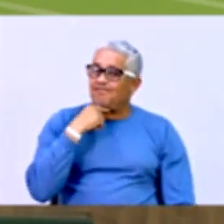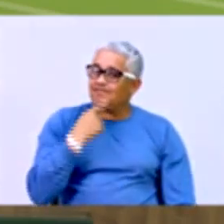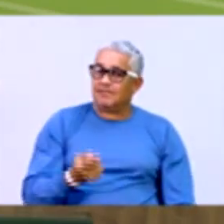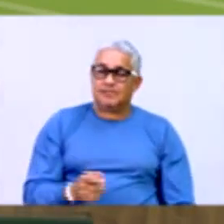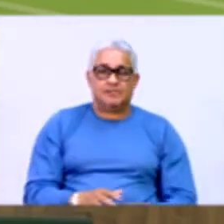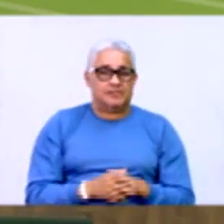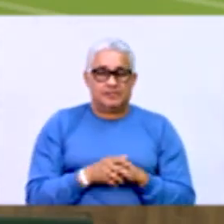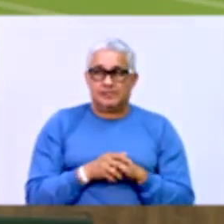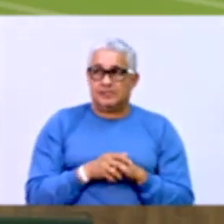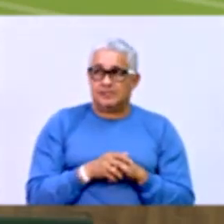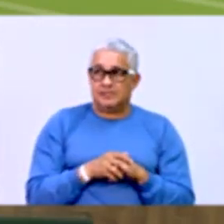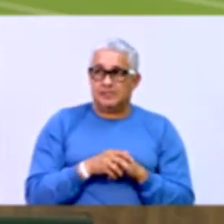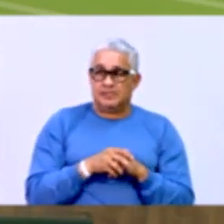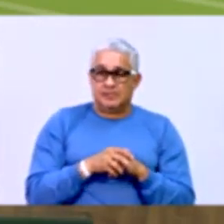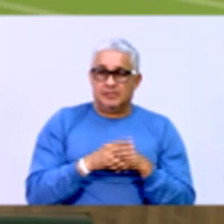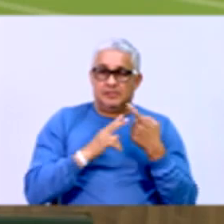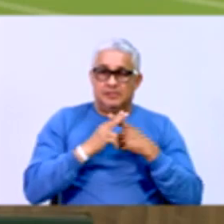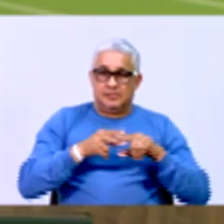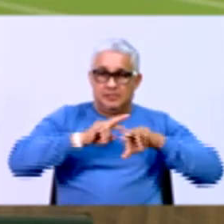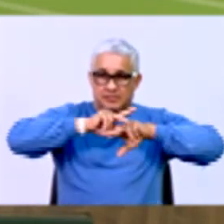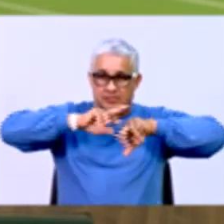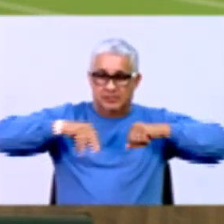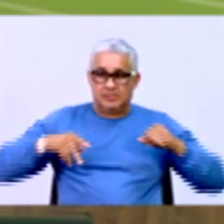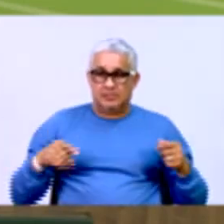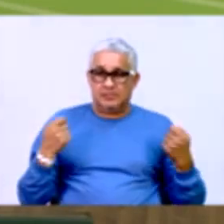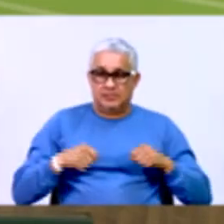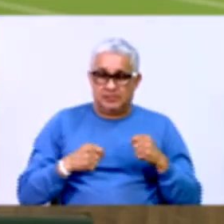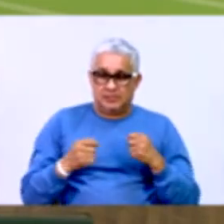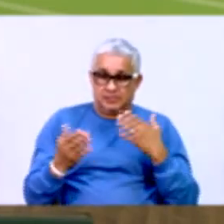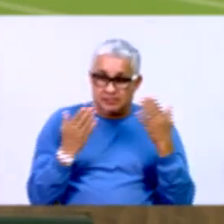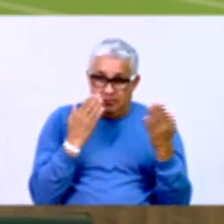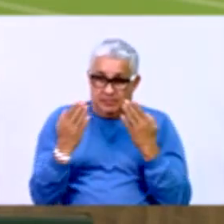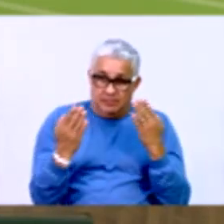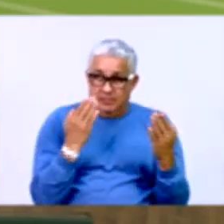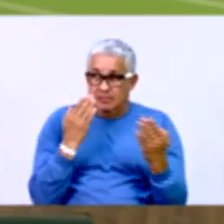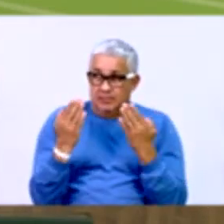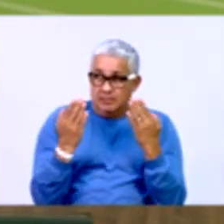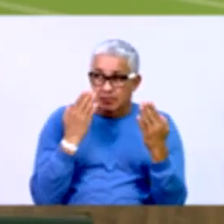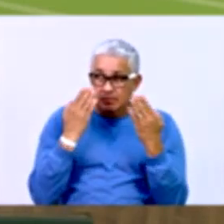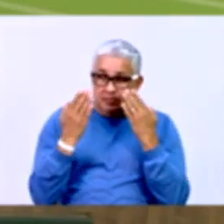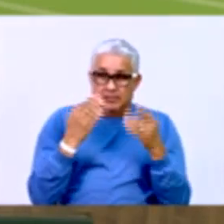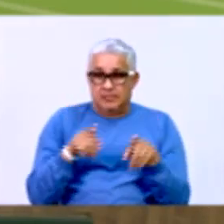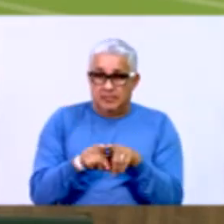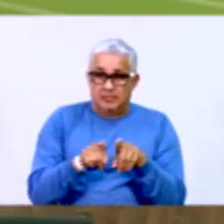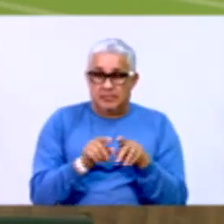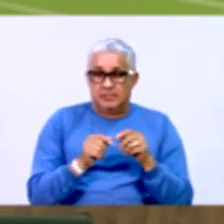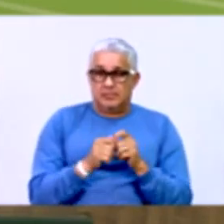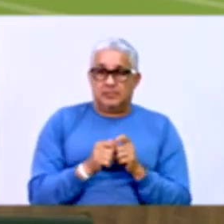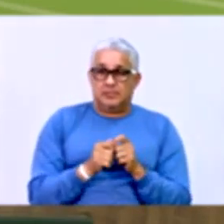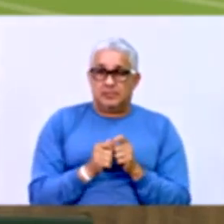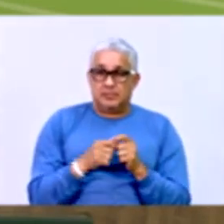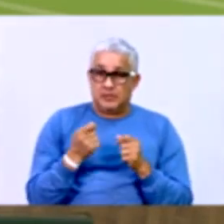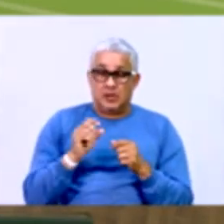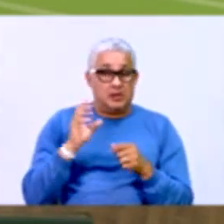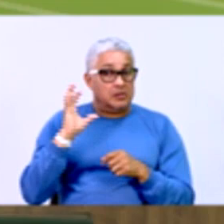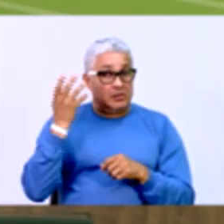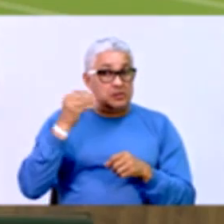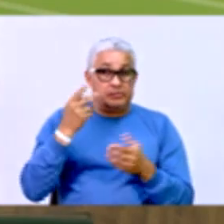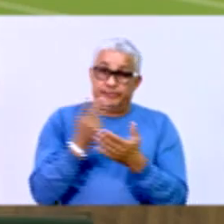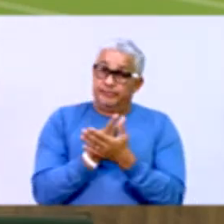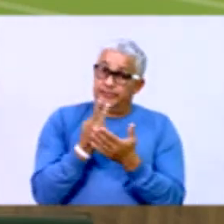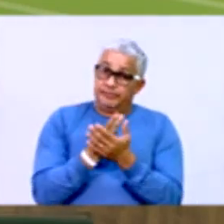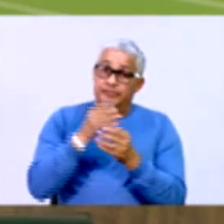tipo de processo, as ferramentas necessárias para fazer essa verificação, indicadores, etc., então está acontecendo alguma coisa errada. Então